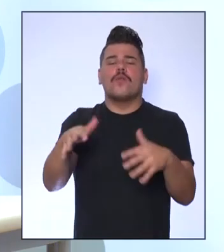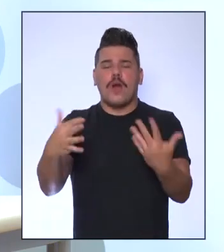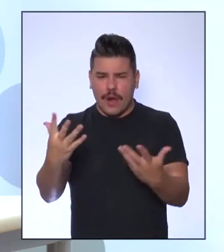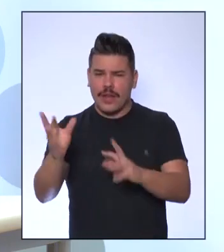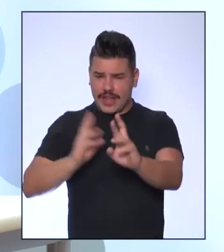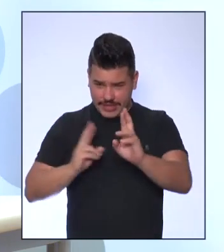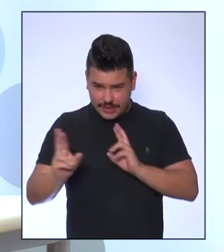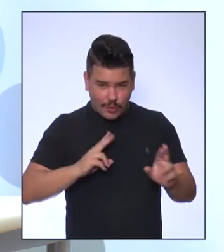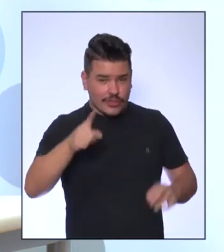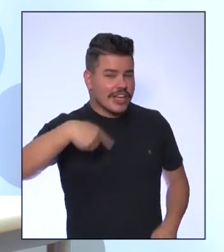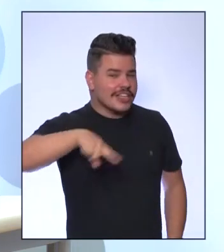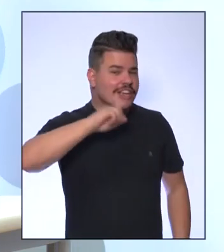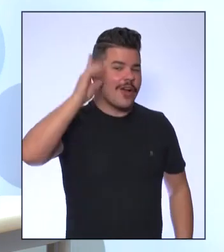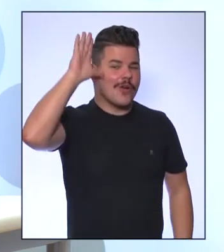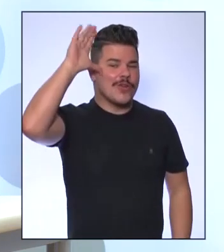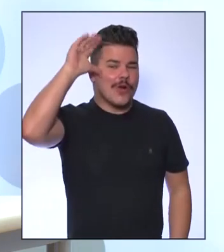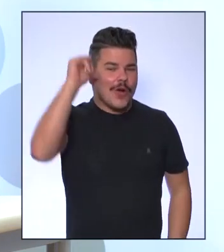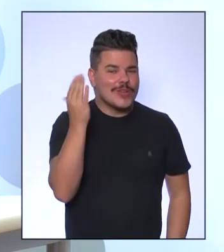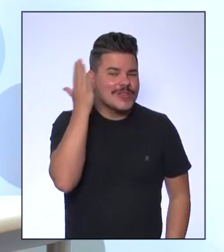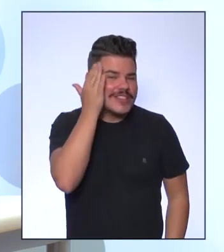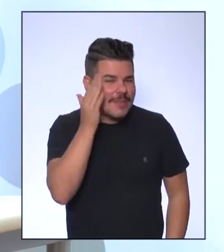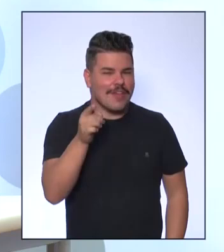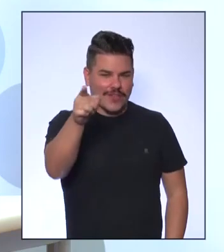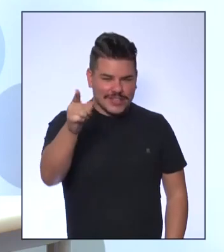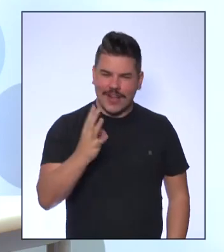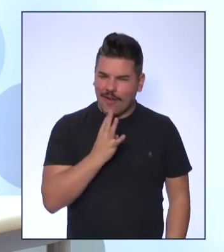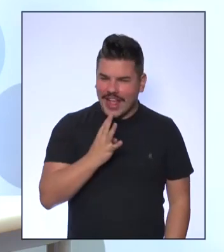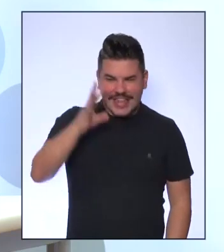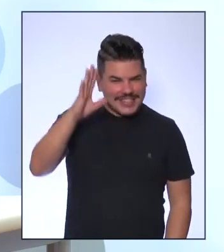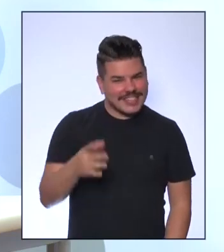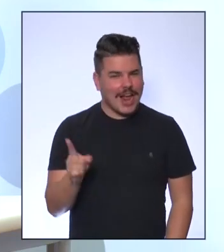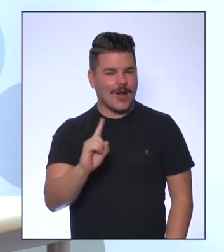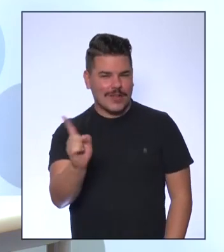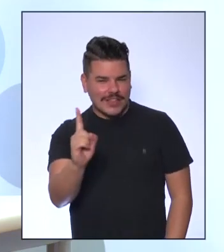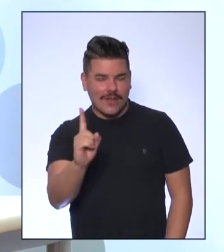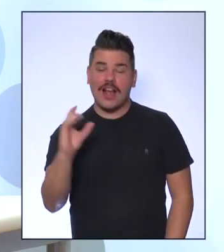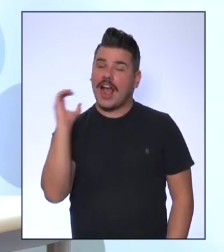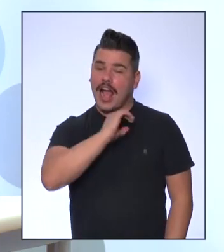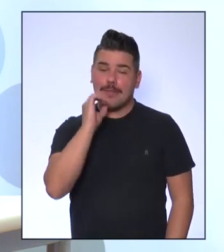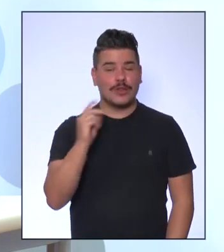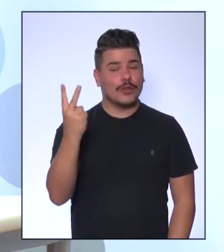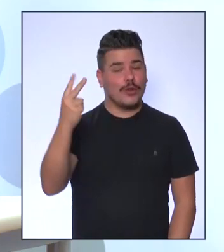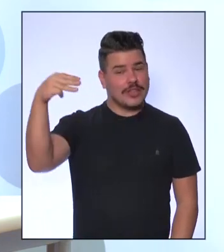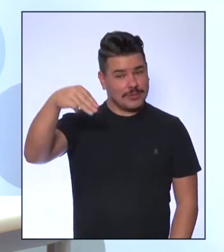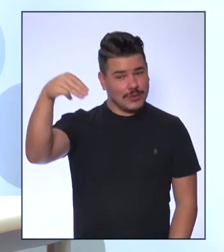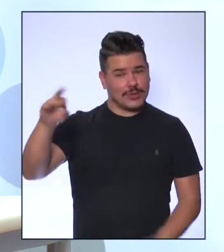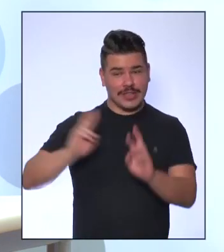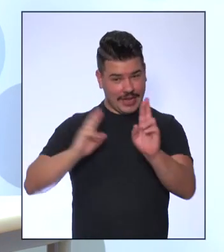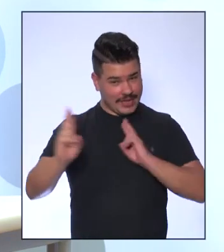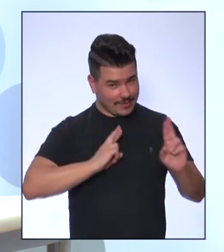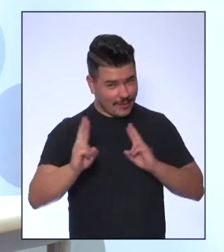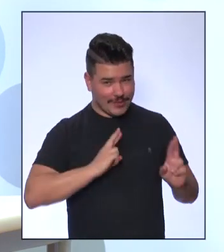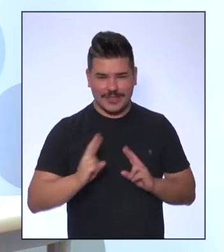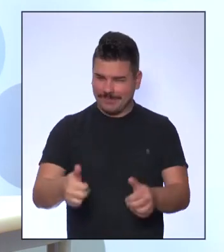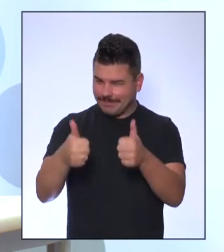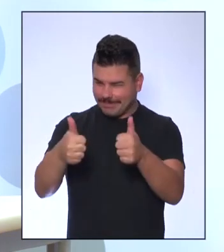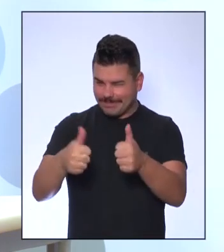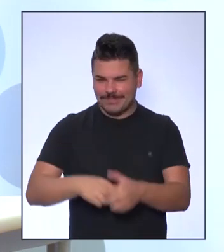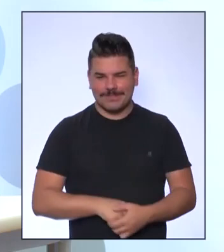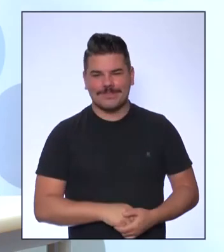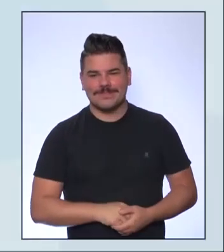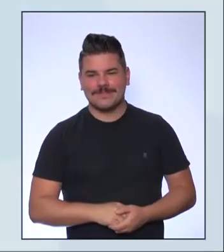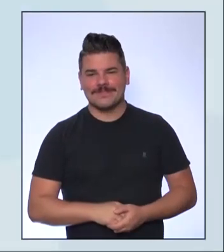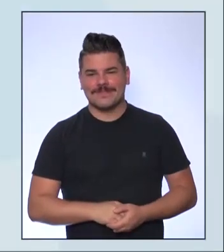gostaria de saber se vocês já perceberam, se vocês já viram. 2 minutinhos para responder isso no chat, tudo bem? E a gente volta a conversar.